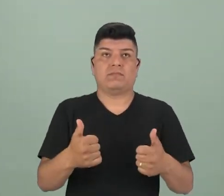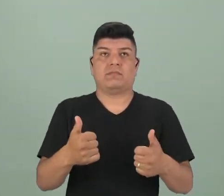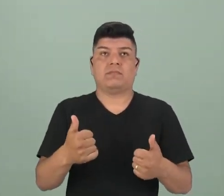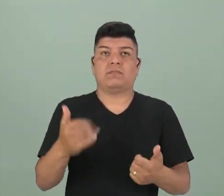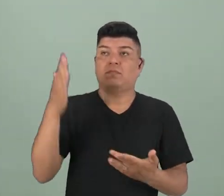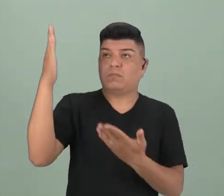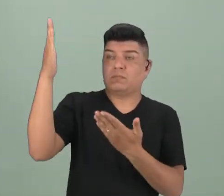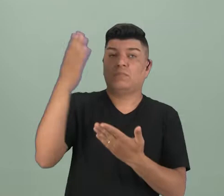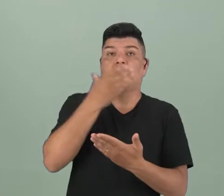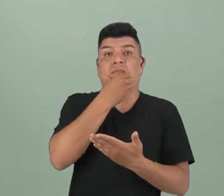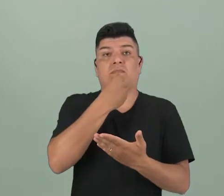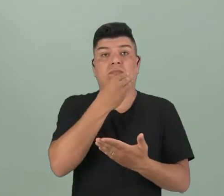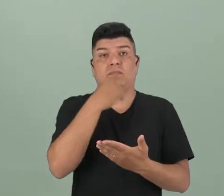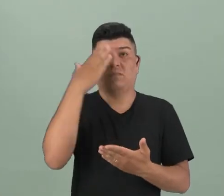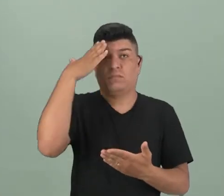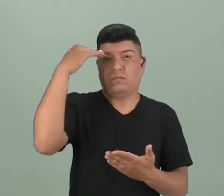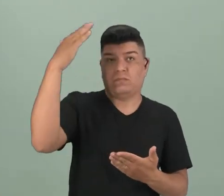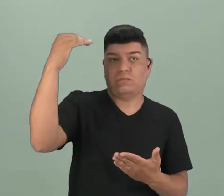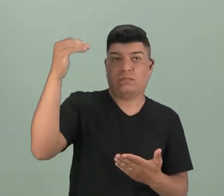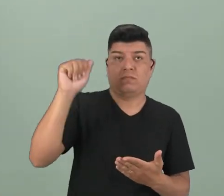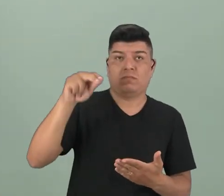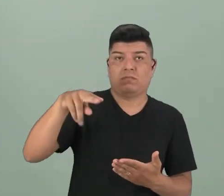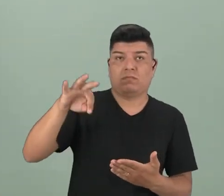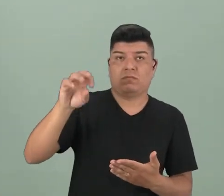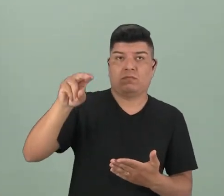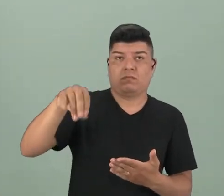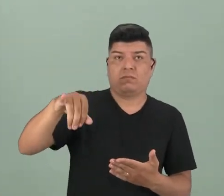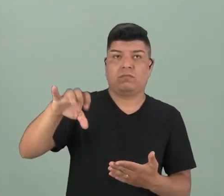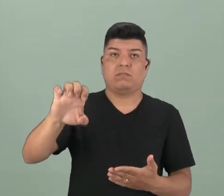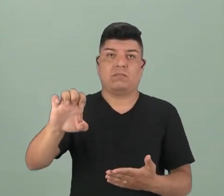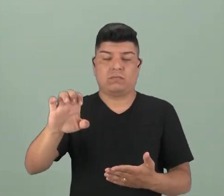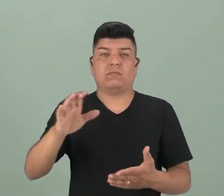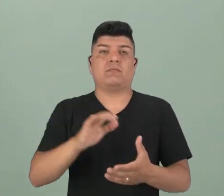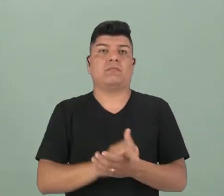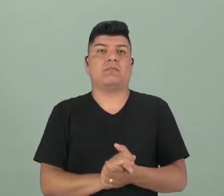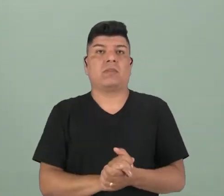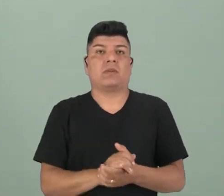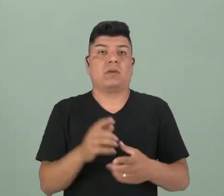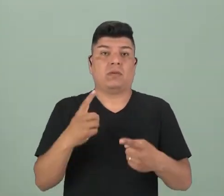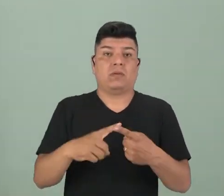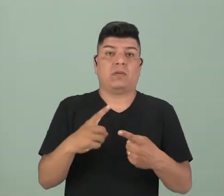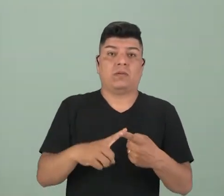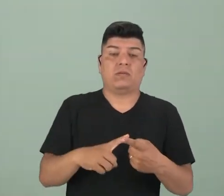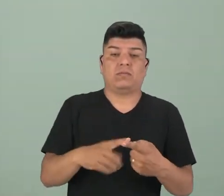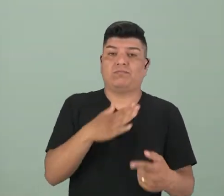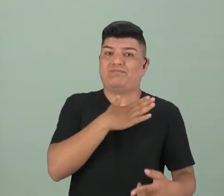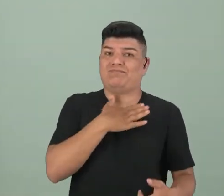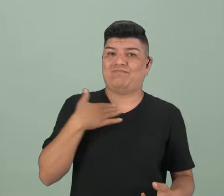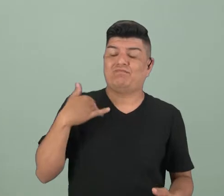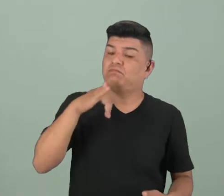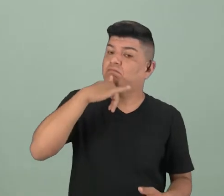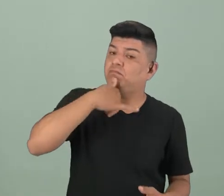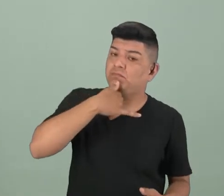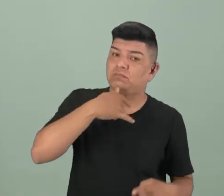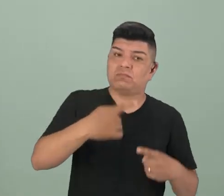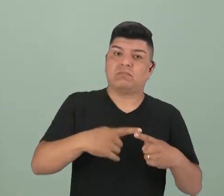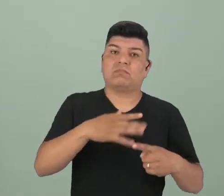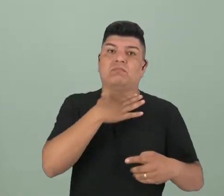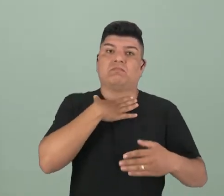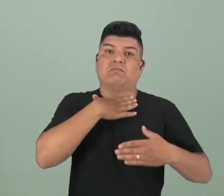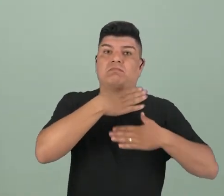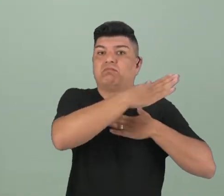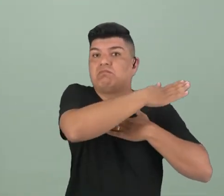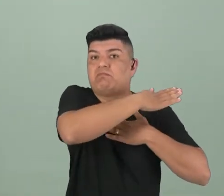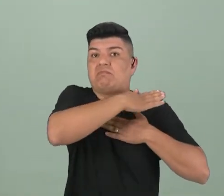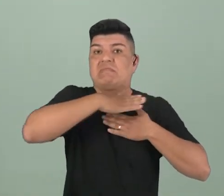né, Lavoisier. Inclusive teve um final muito triste. Lavoisier, ele foi decapitado porque como ele exercia uma função